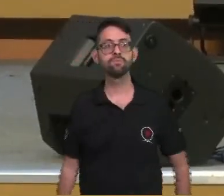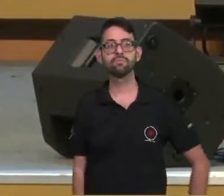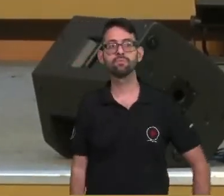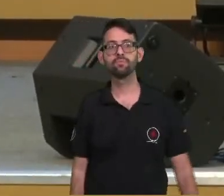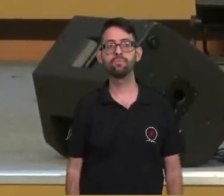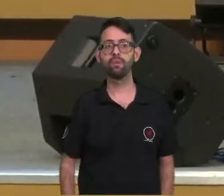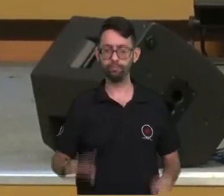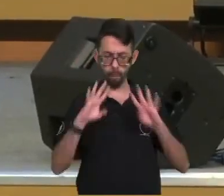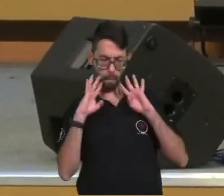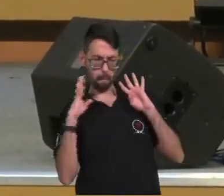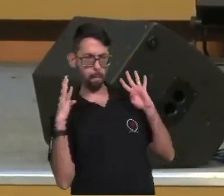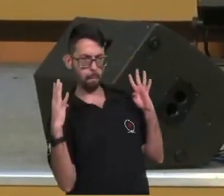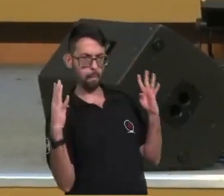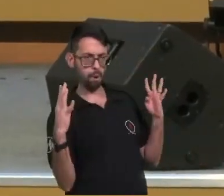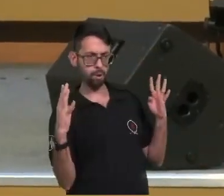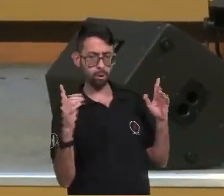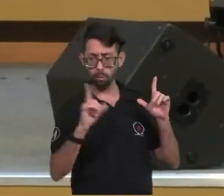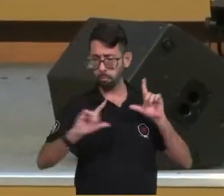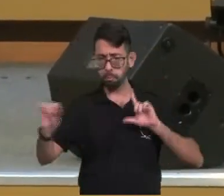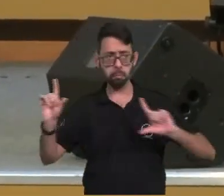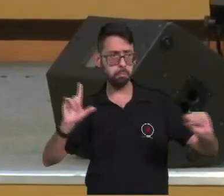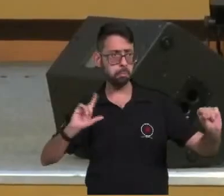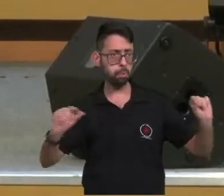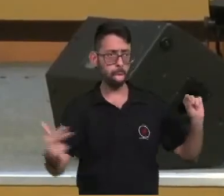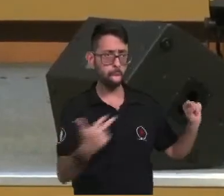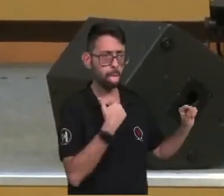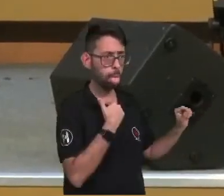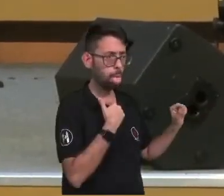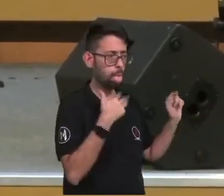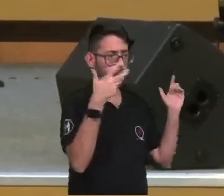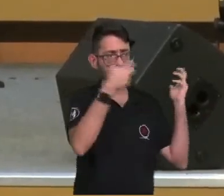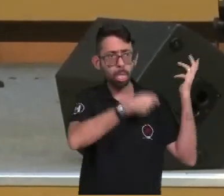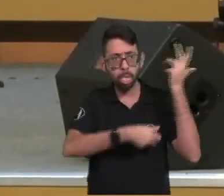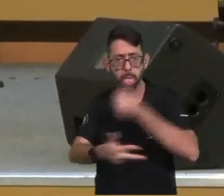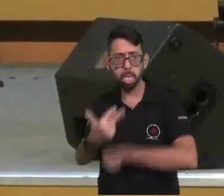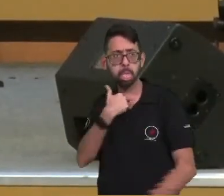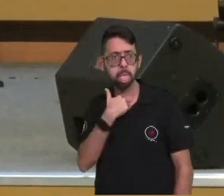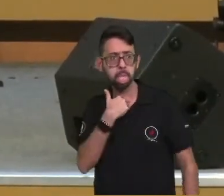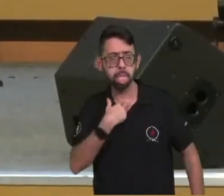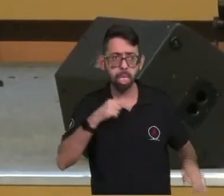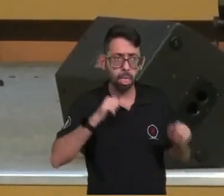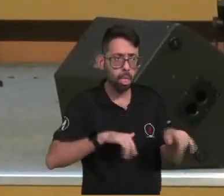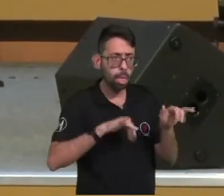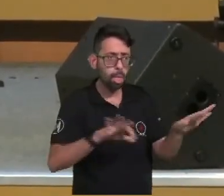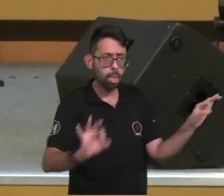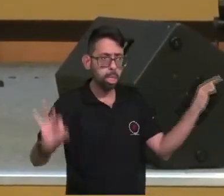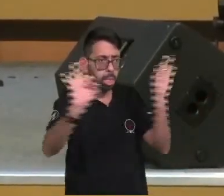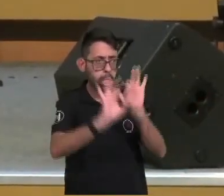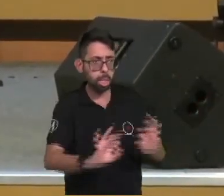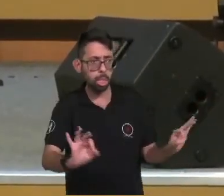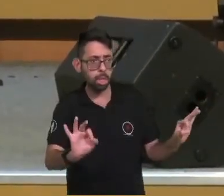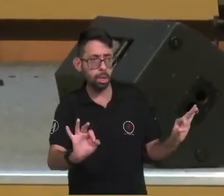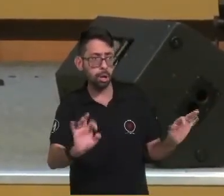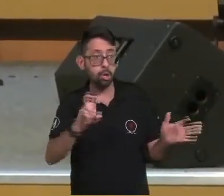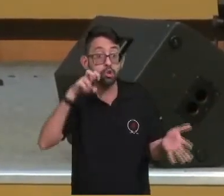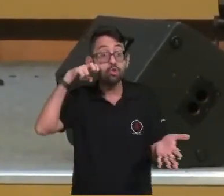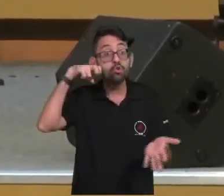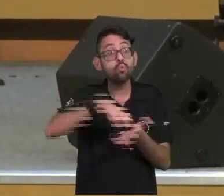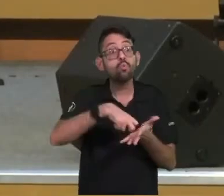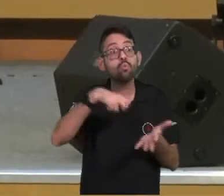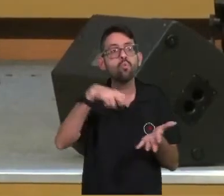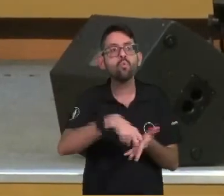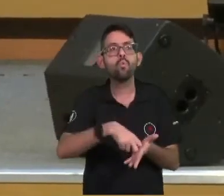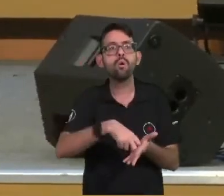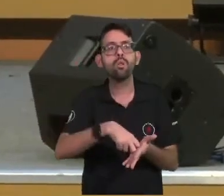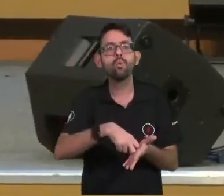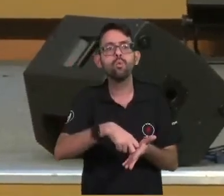Cercado, sem rota de fuga, não tem exército, não tem nada. O que é que ele tem? Joelho. Porque tem coisa que